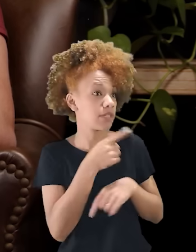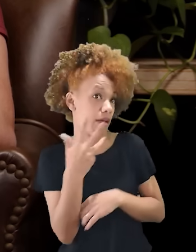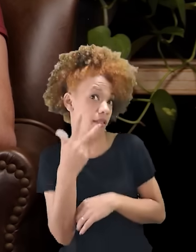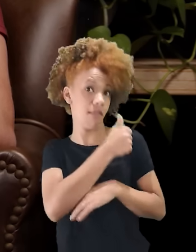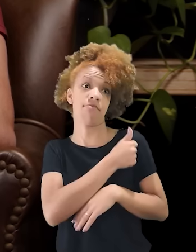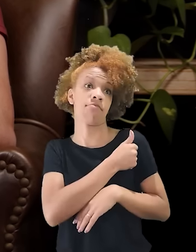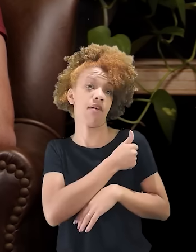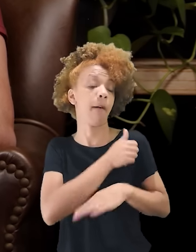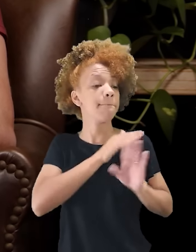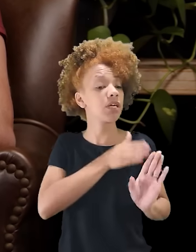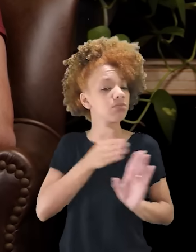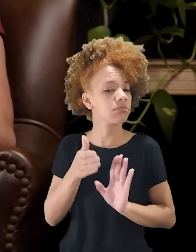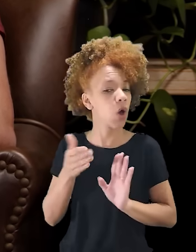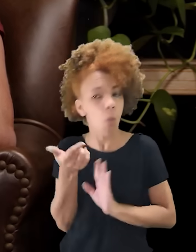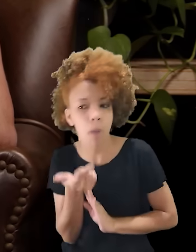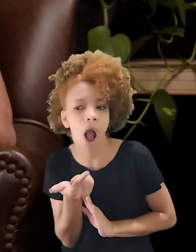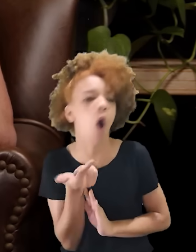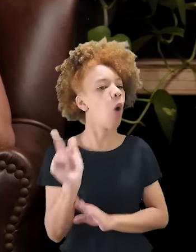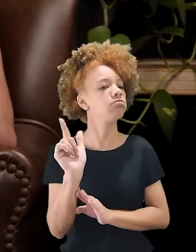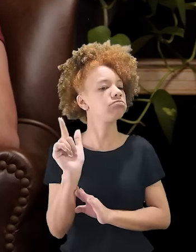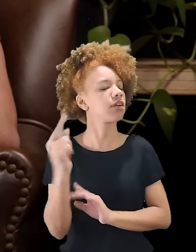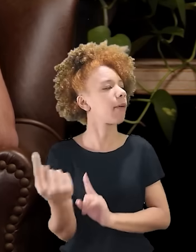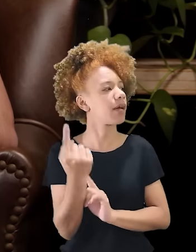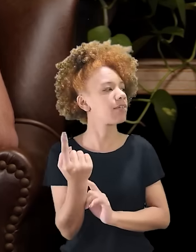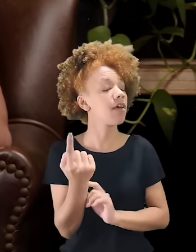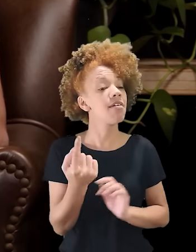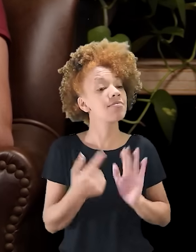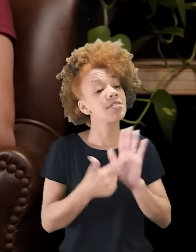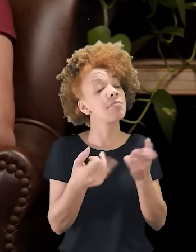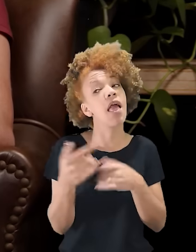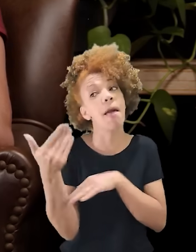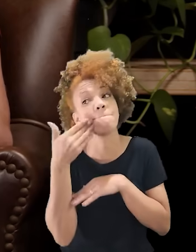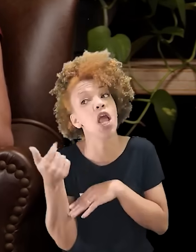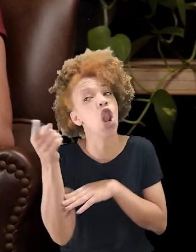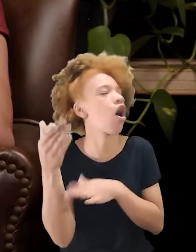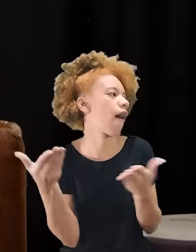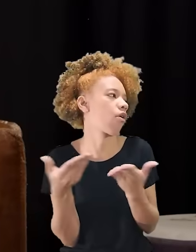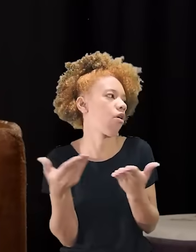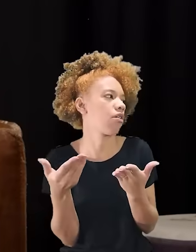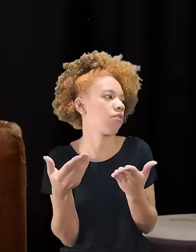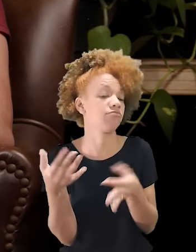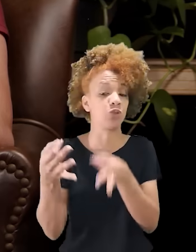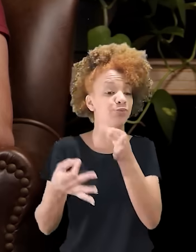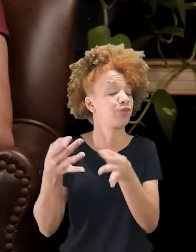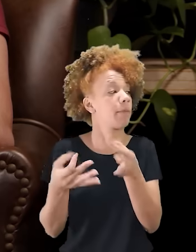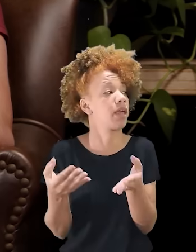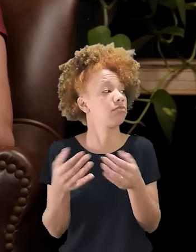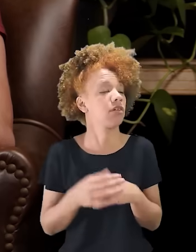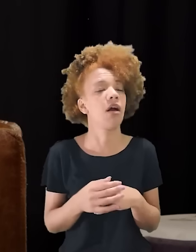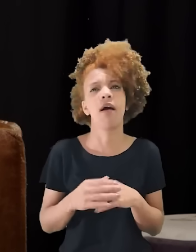linda até o momento que aparece uma outra mais linda que dizem que ela é mais linda e isso é muito subjetivo sim sim é isso que eu quero